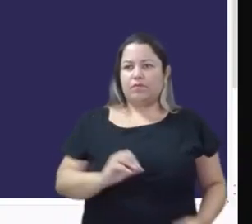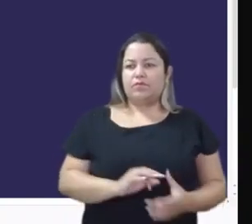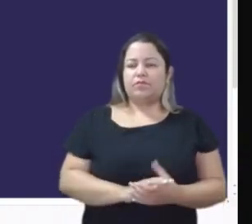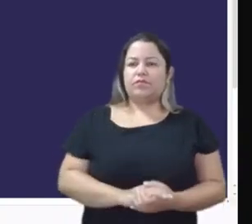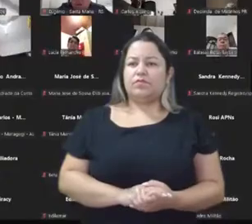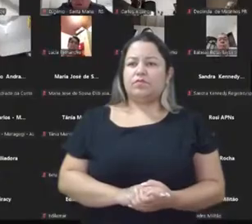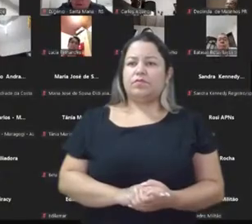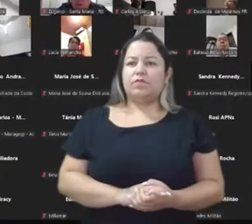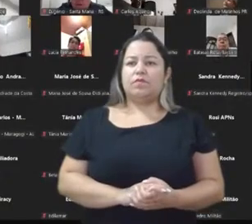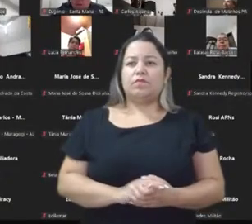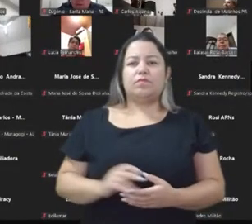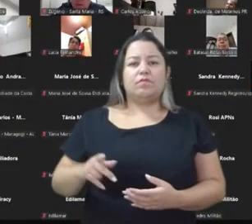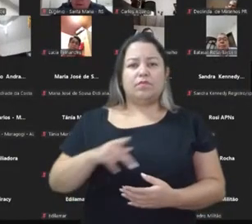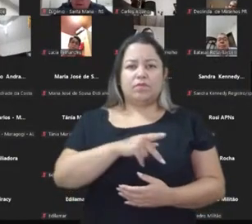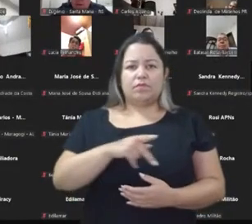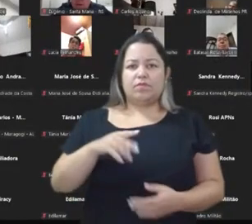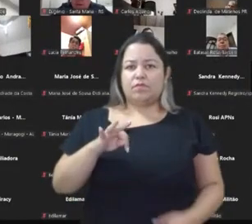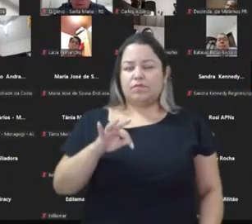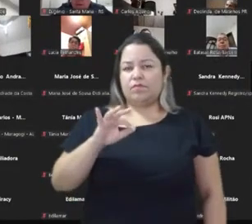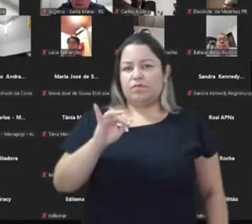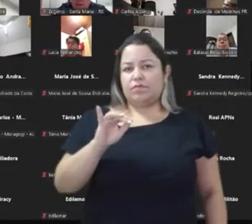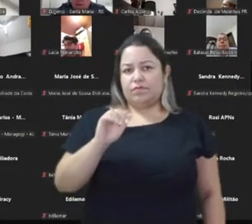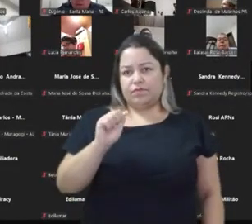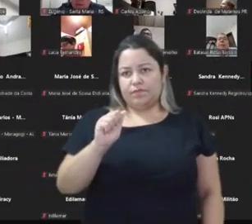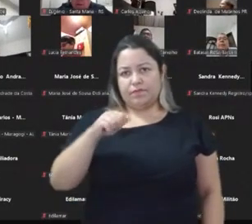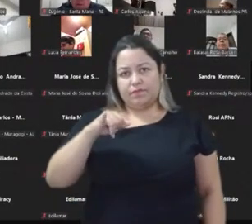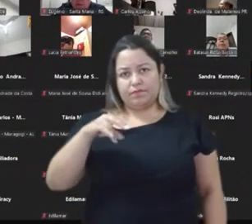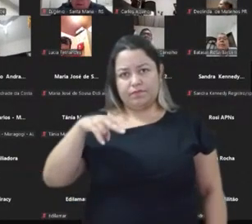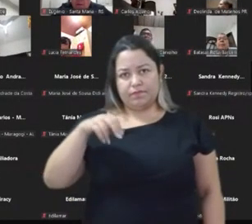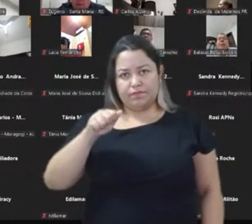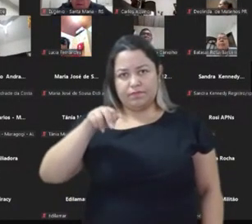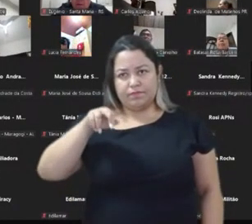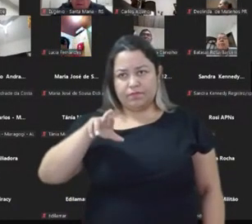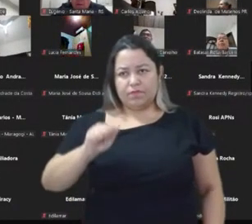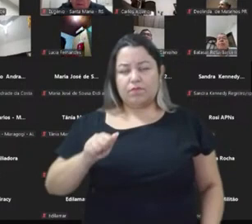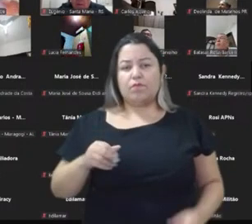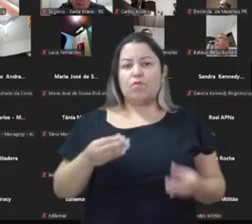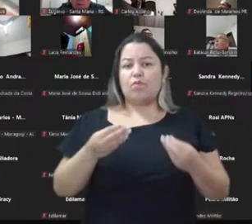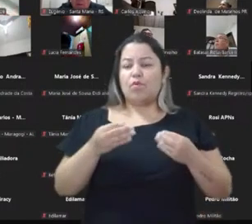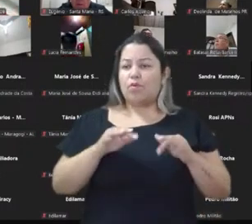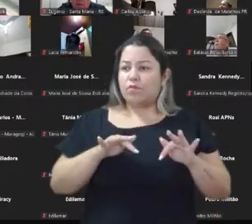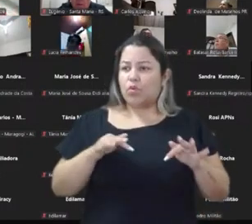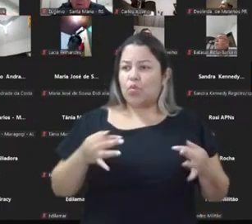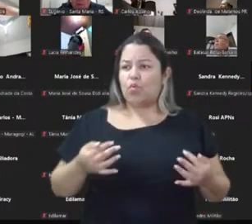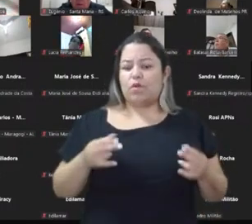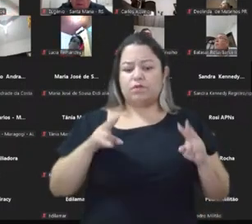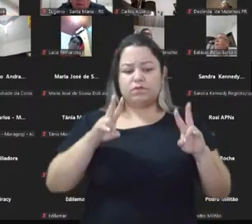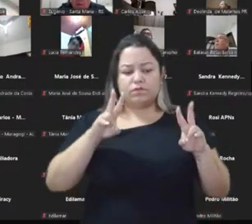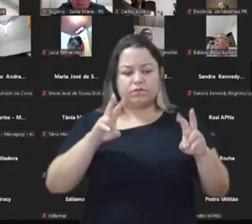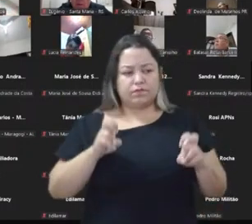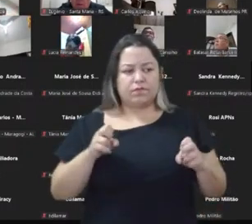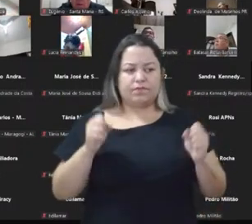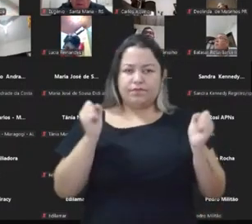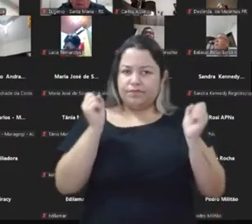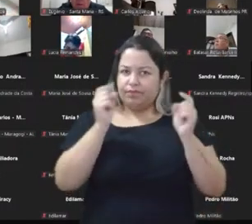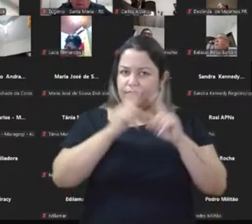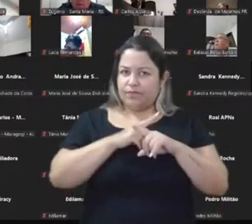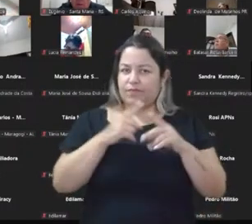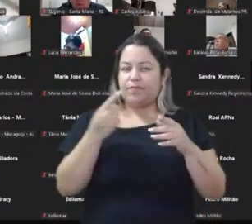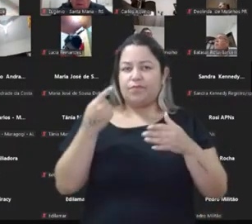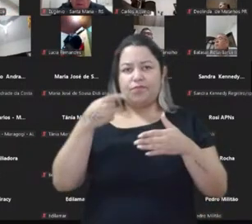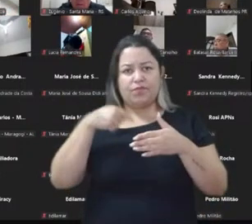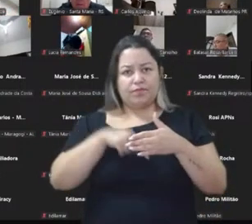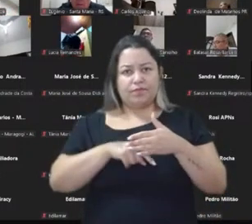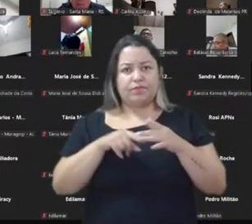Professor Paulo tá Nara de Mossoró Rio Grande do Norte como simplificar assuntos tão complexos e profundos